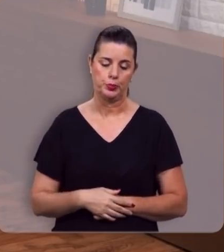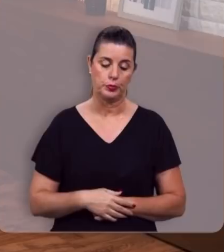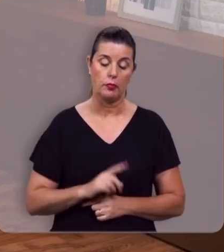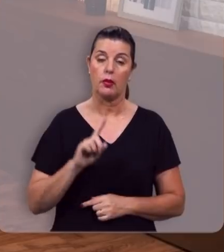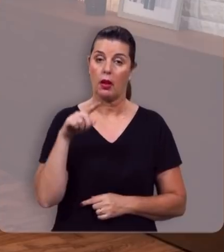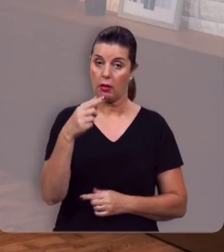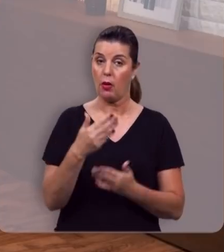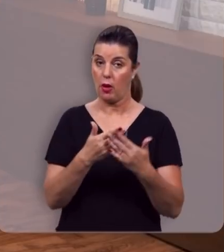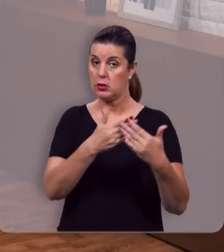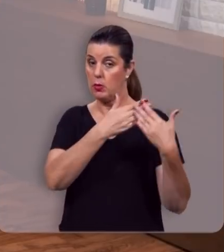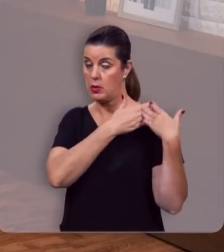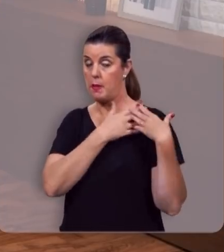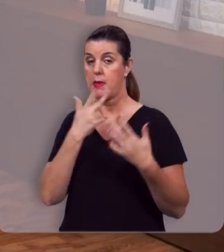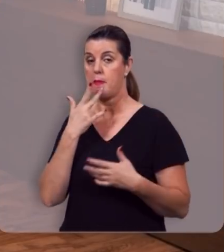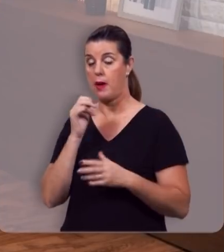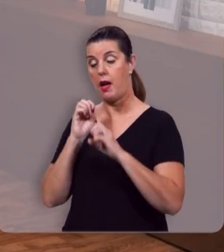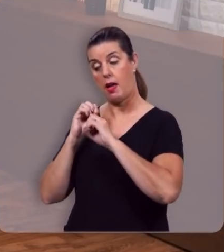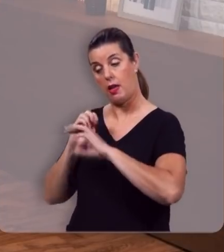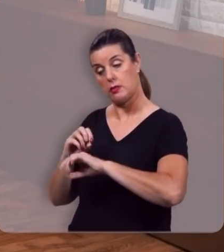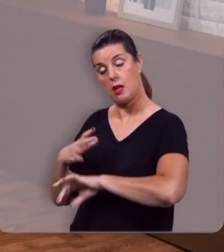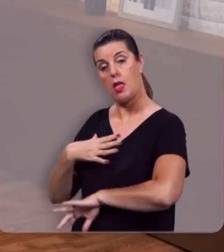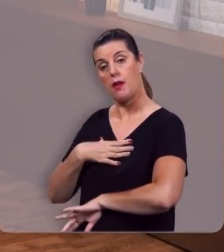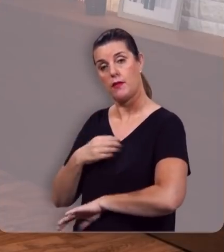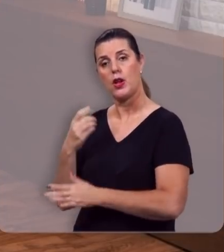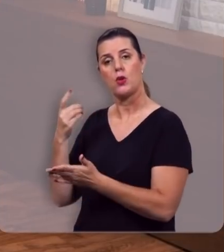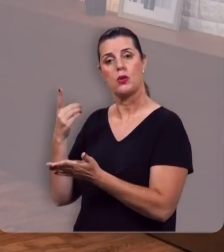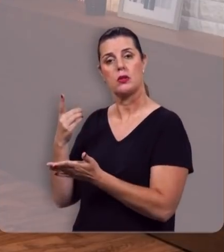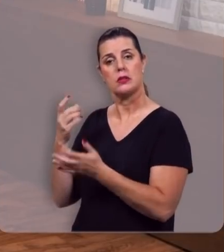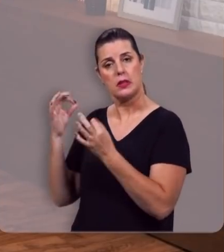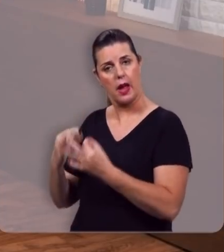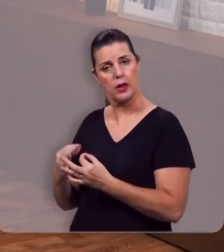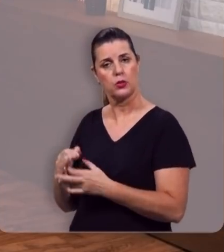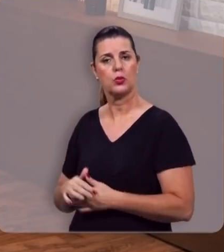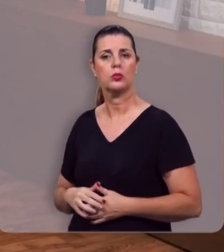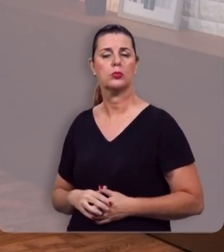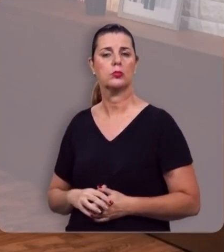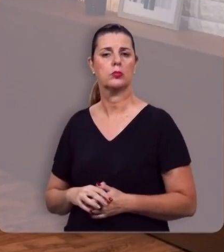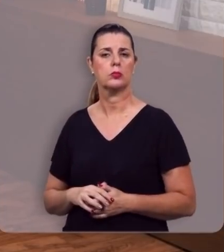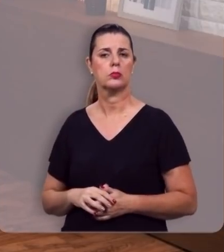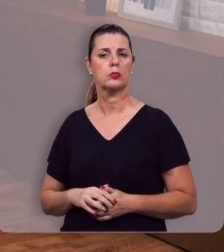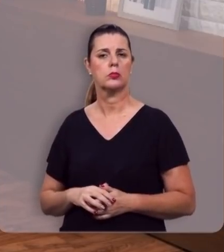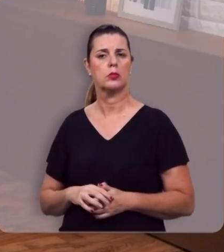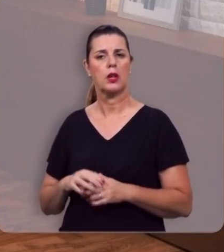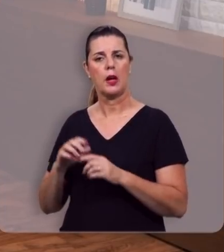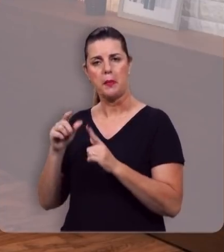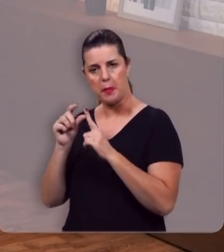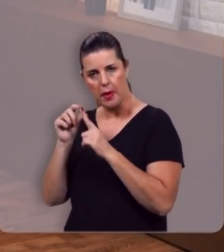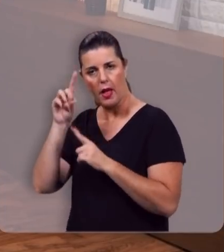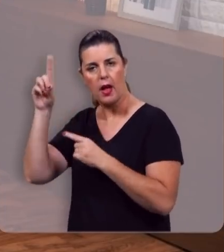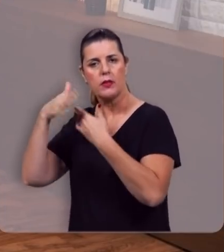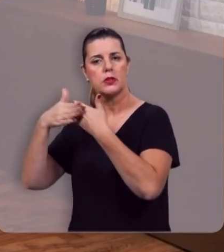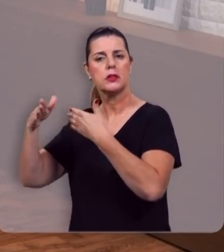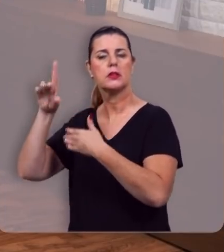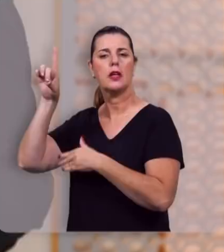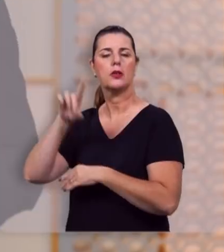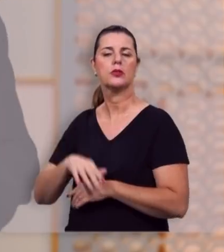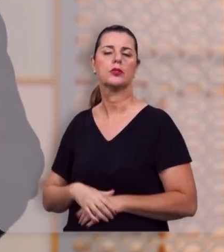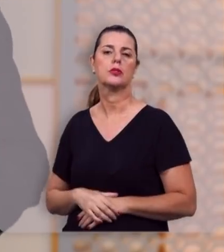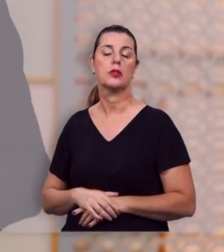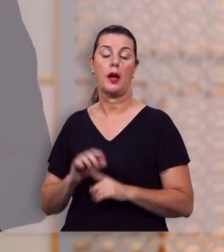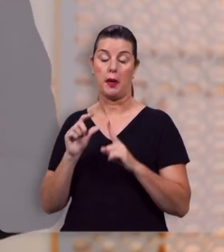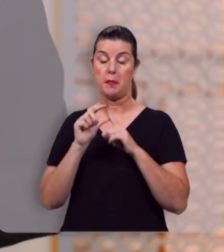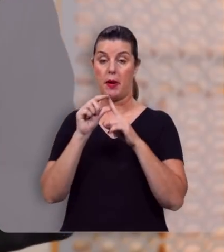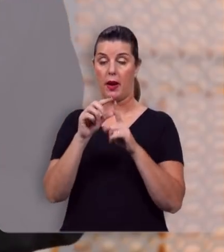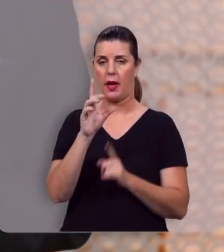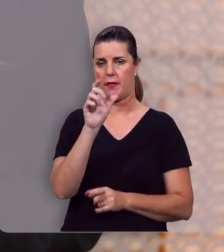Então o papel dos pais é criar os filhos na disciplina e na admoestação do Senhor. A